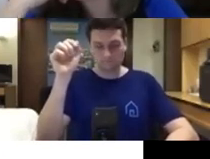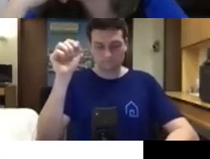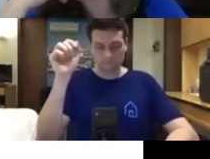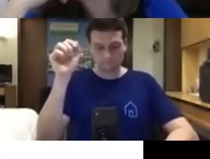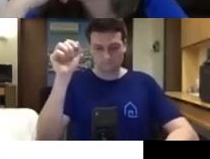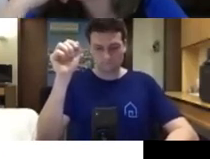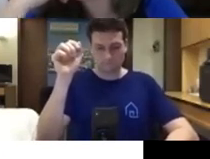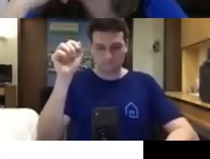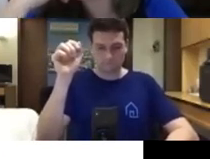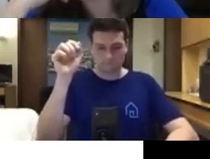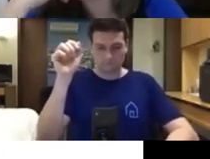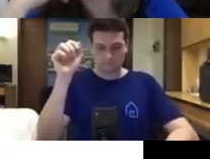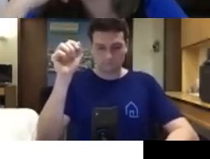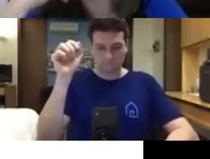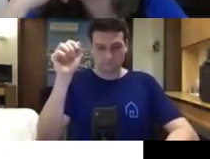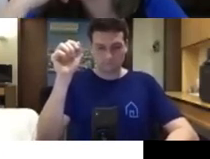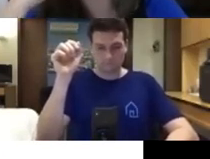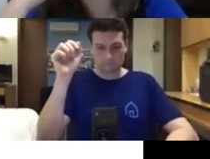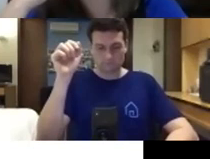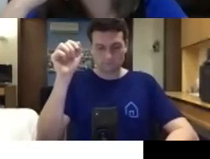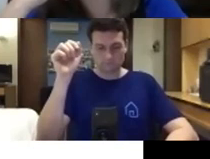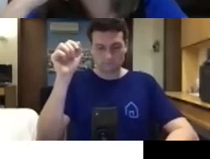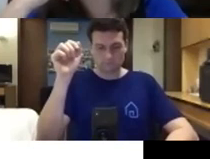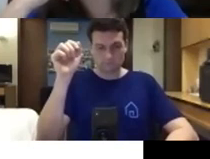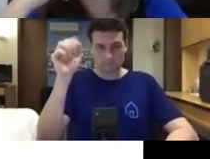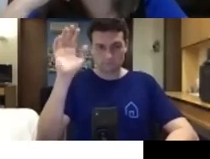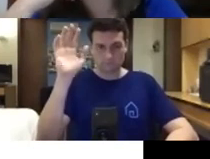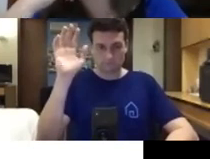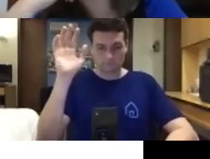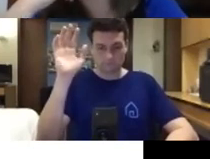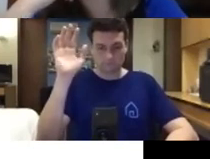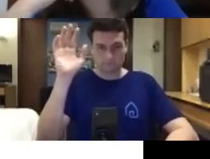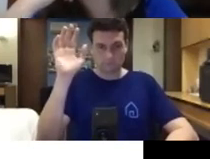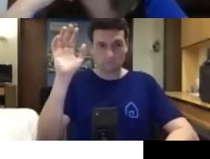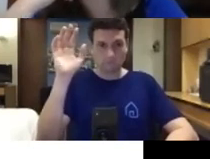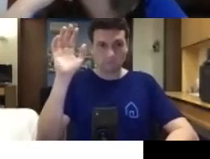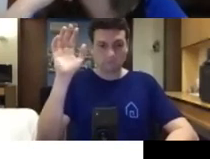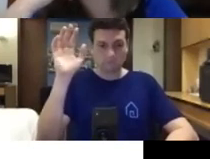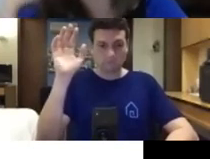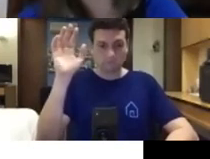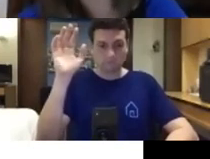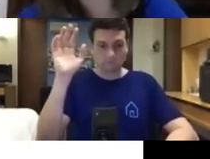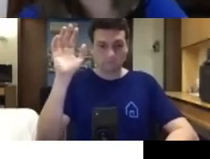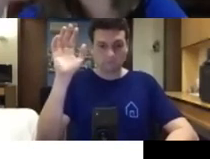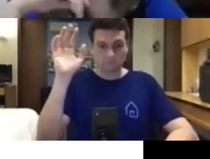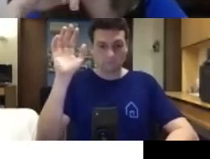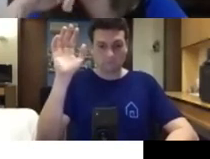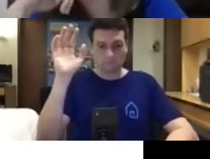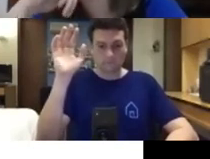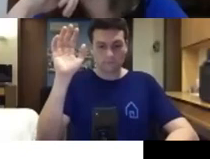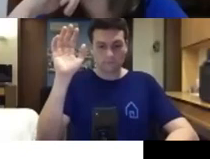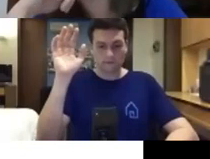um agravante que o concreto quase que recém-concretado, ele está com um teor de umidade extremamente elevado, né?